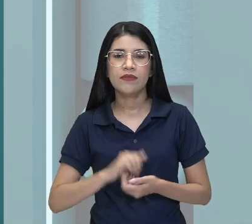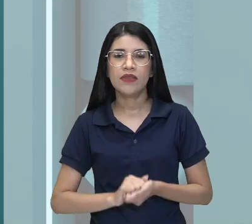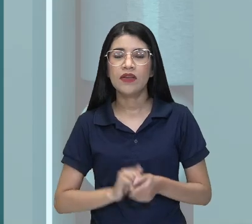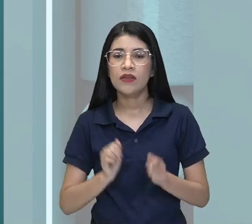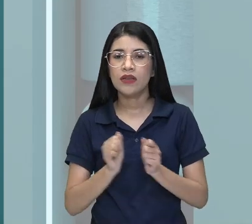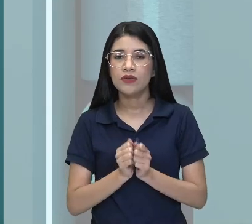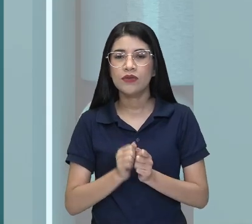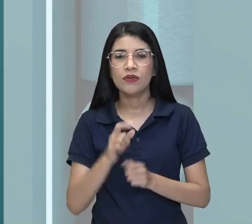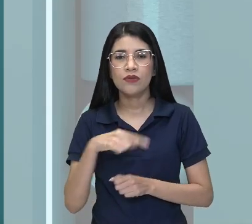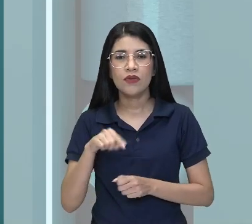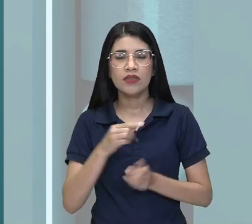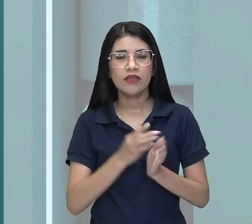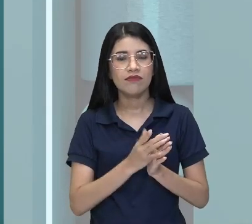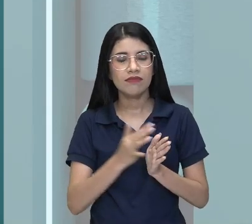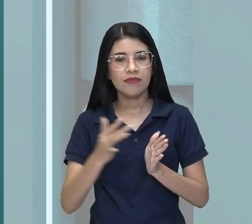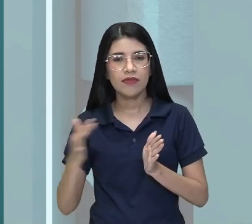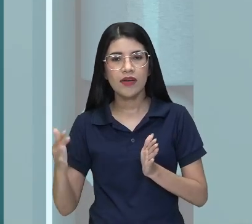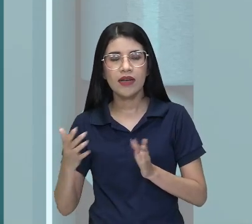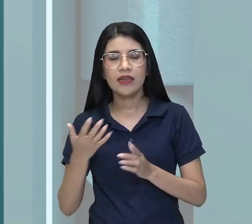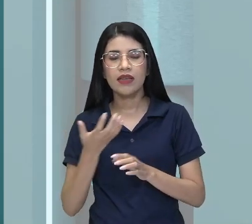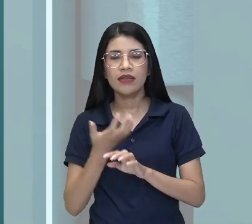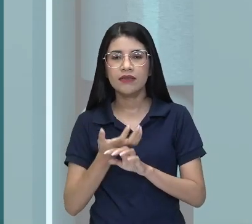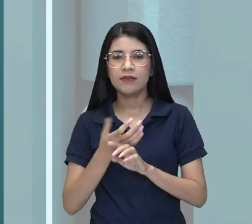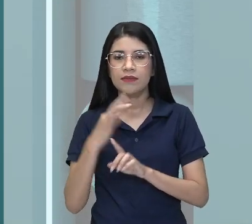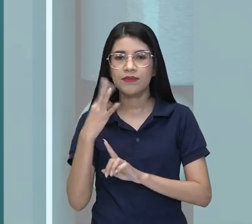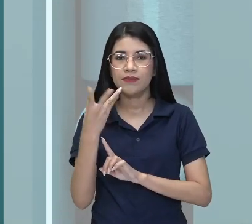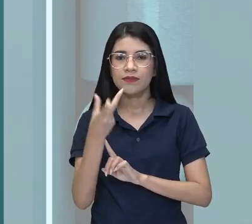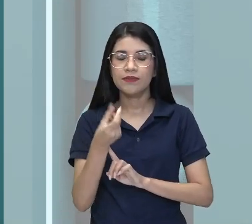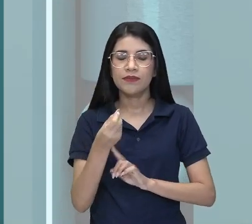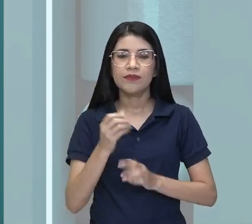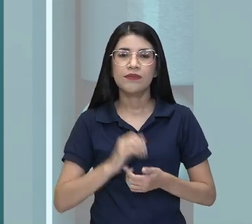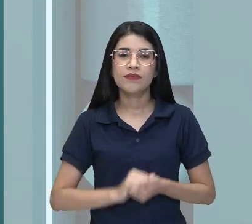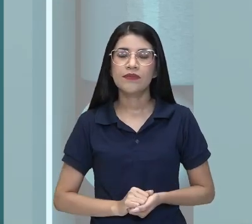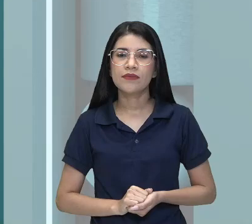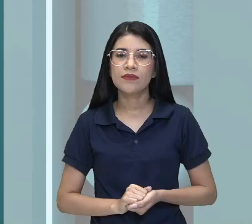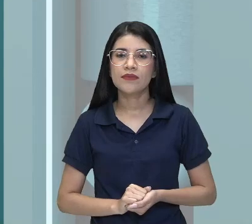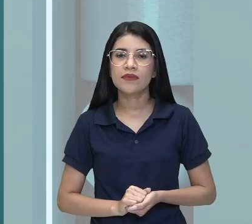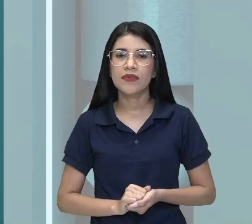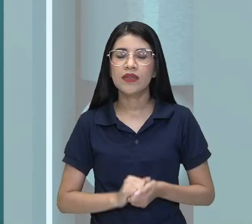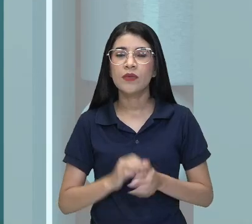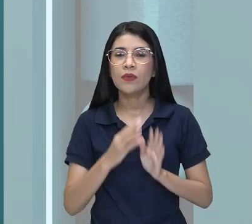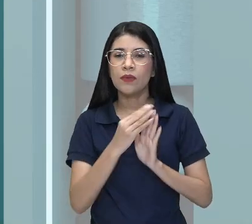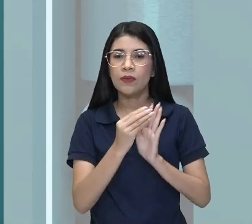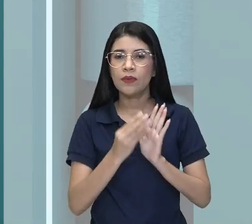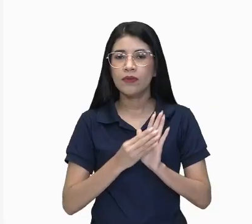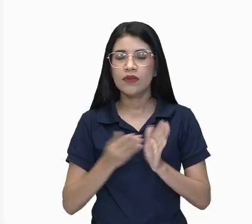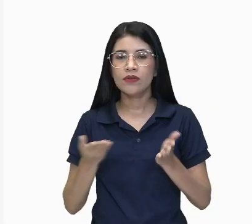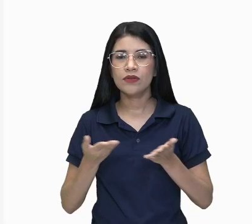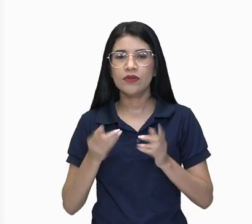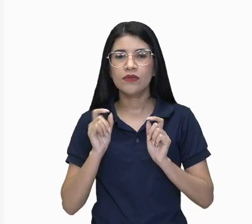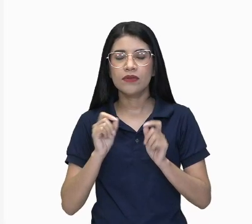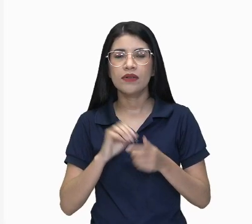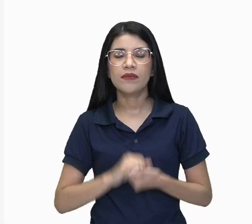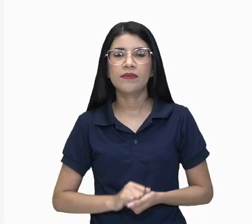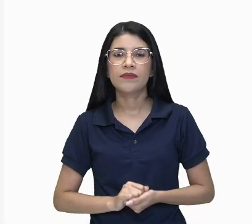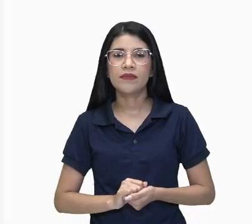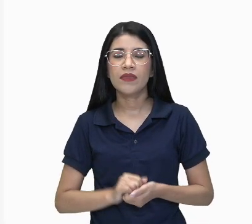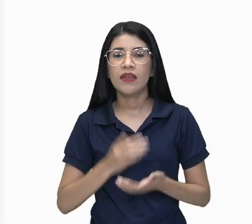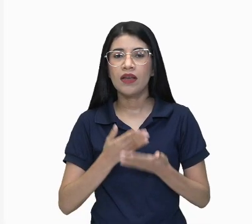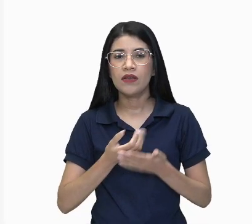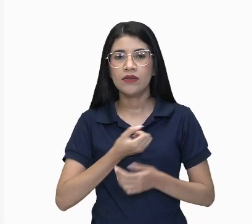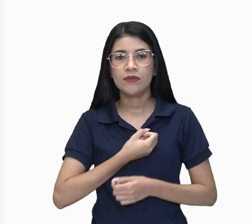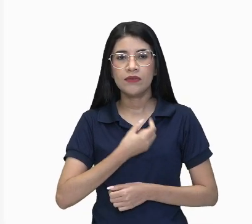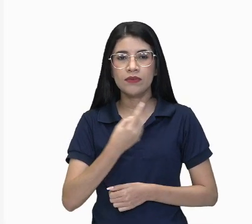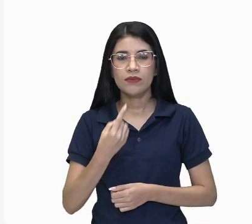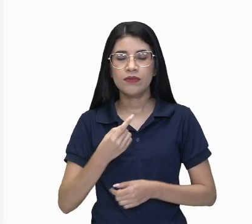com vocês nessa trajetória do mundo da arte. Então, vamos ver o que é que nós temos como objeto de conhecimento para a aula de